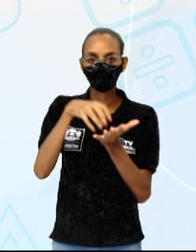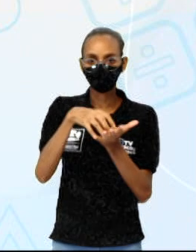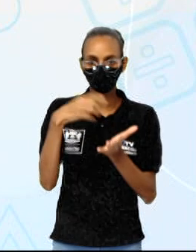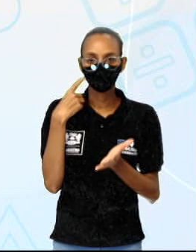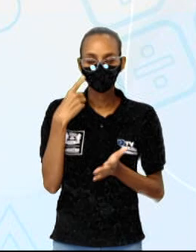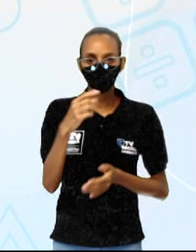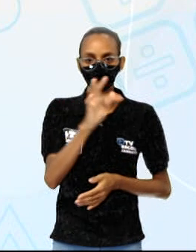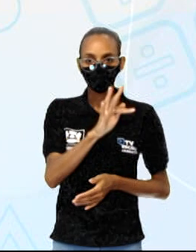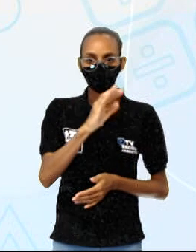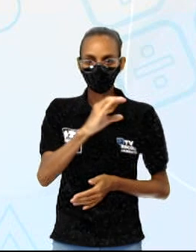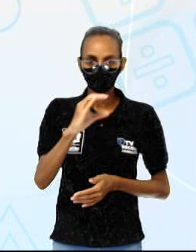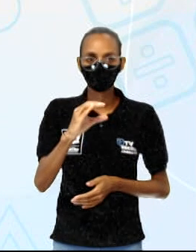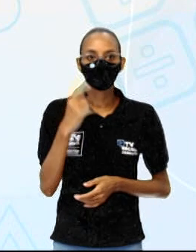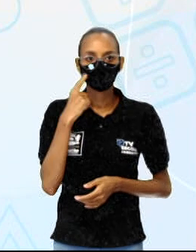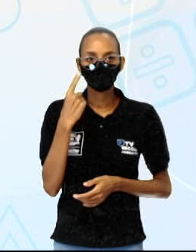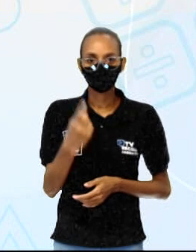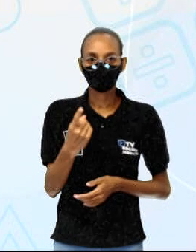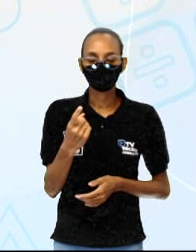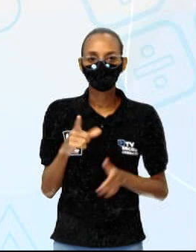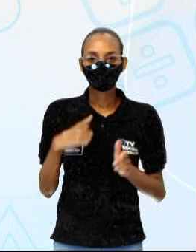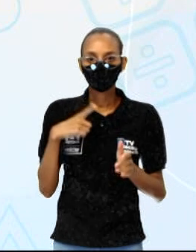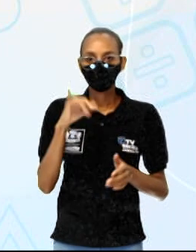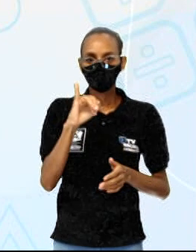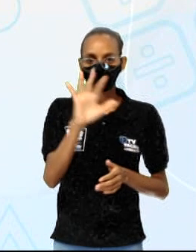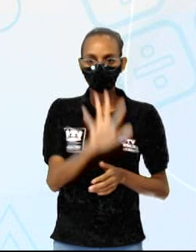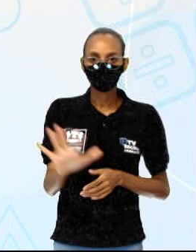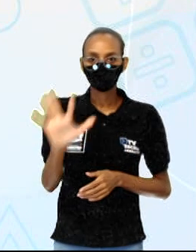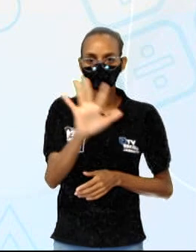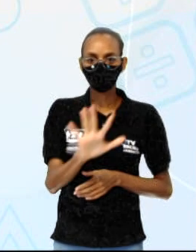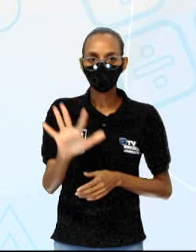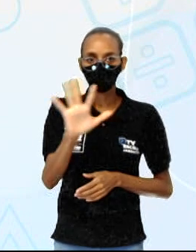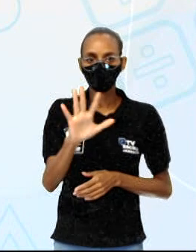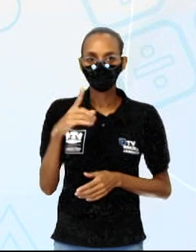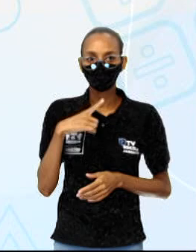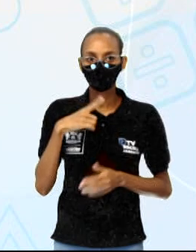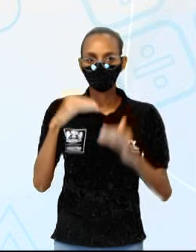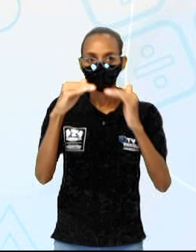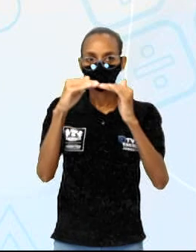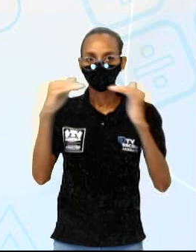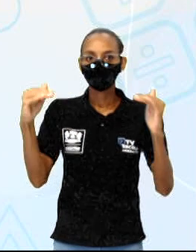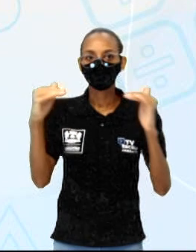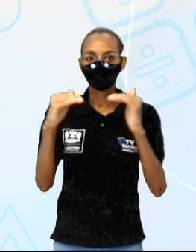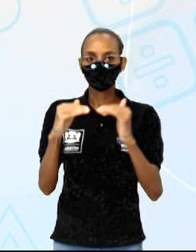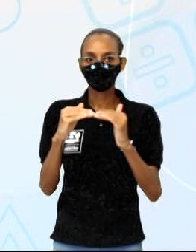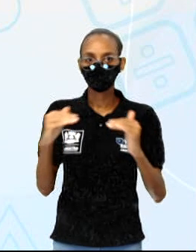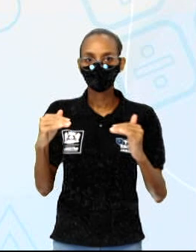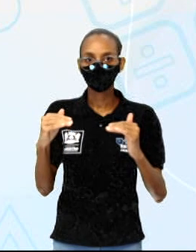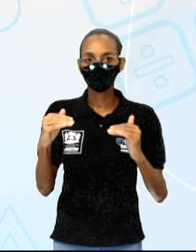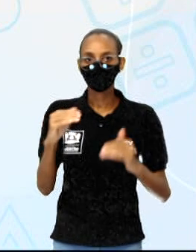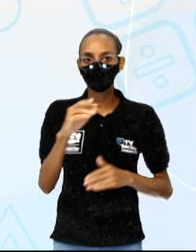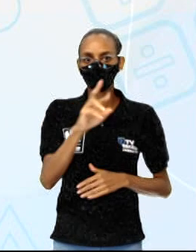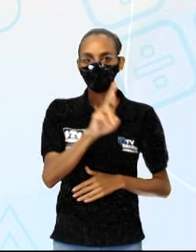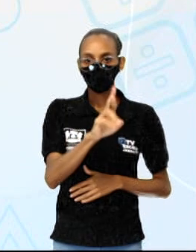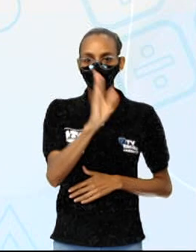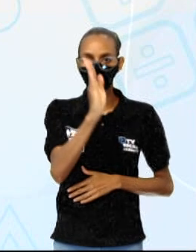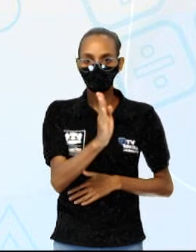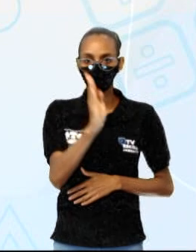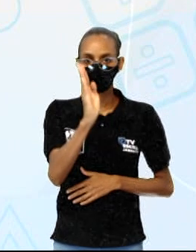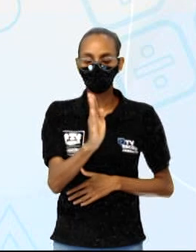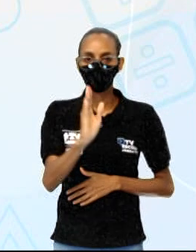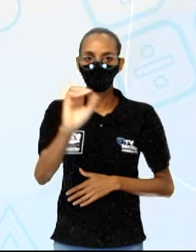tem-se RS. R é paralela a S. Aquele símbolozinho, pessoal, que a gente viu na